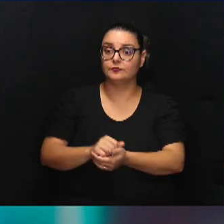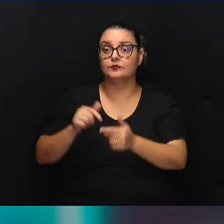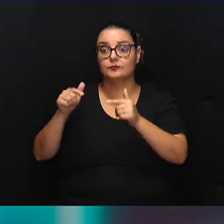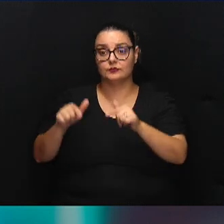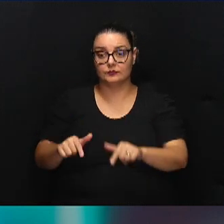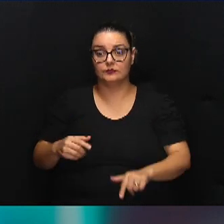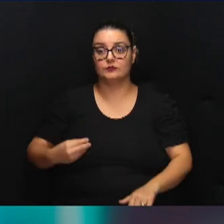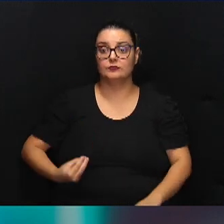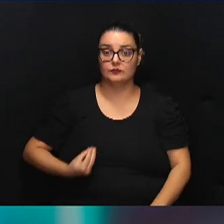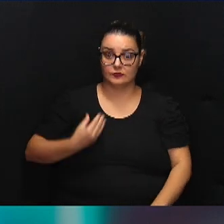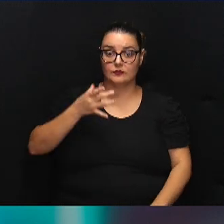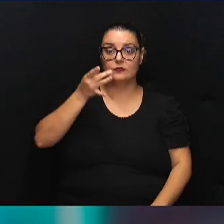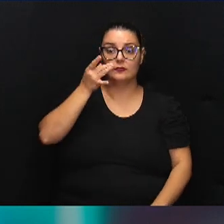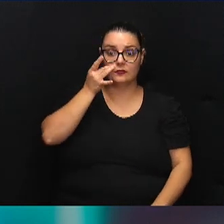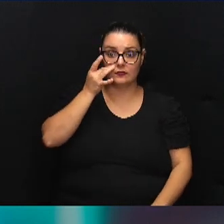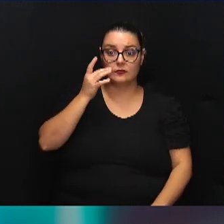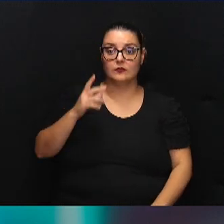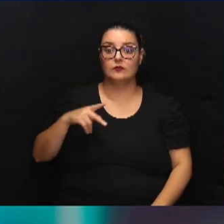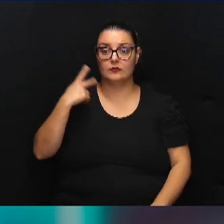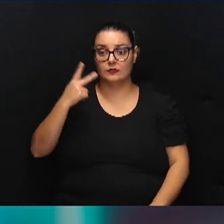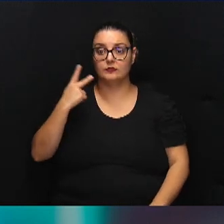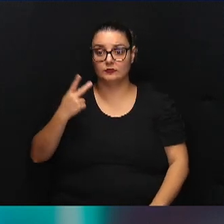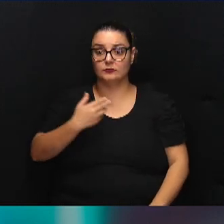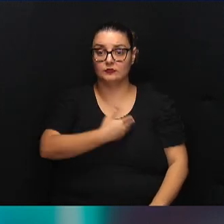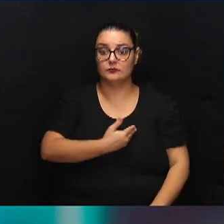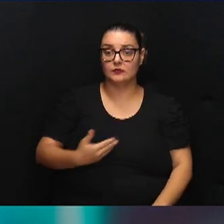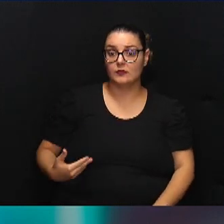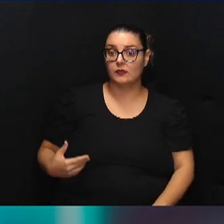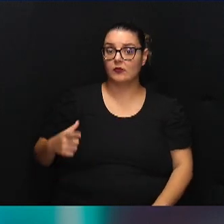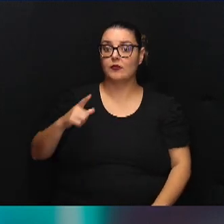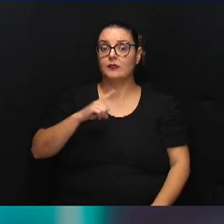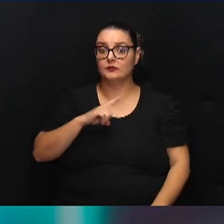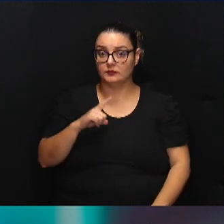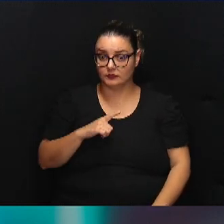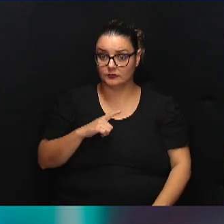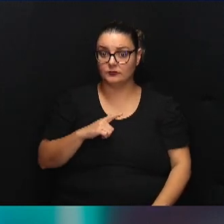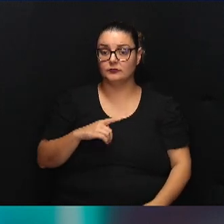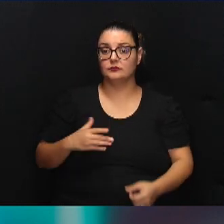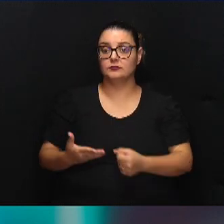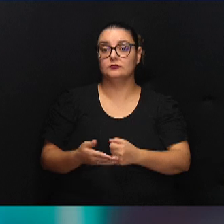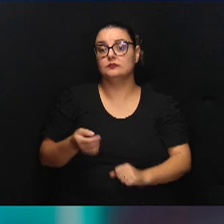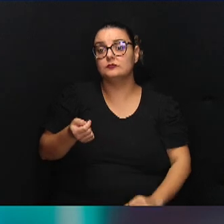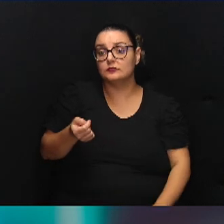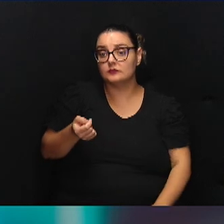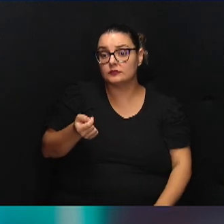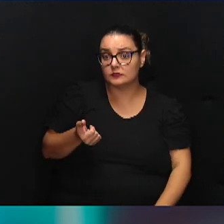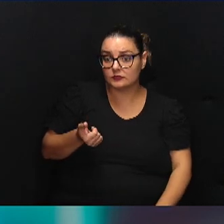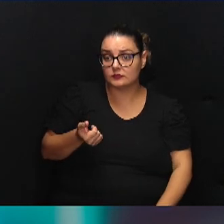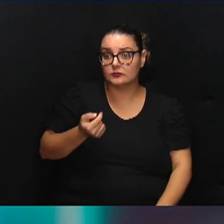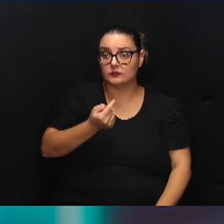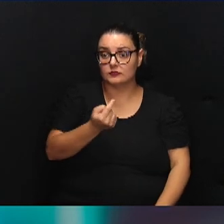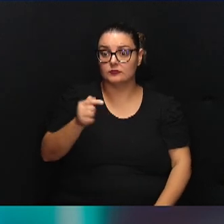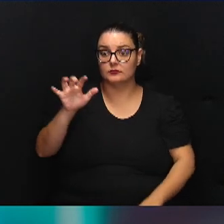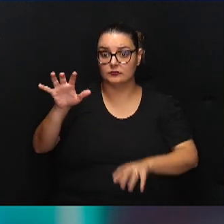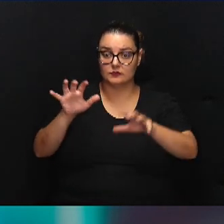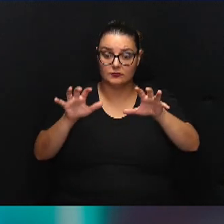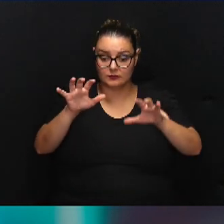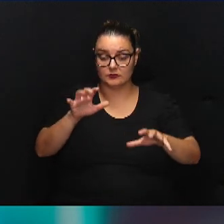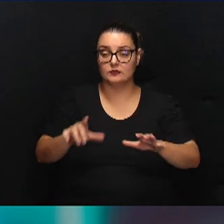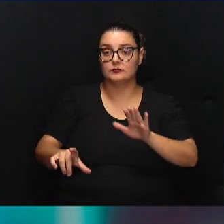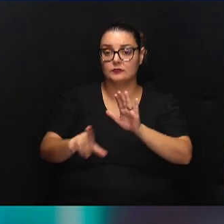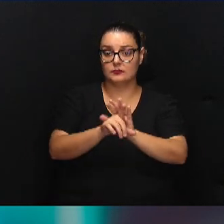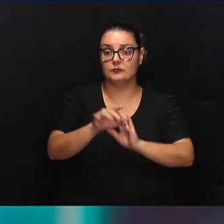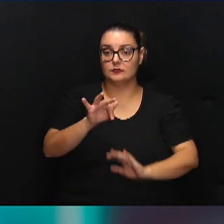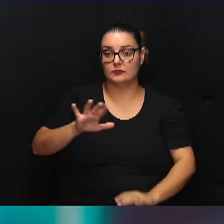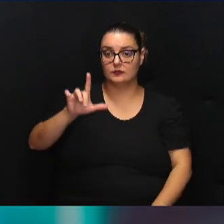estão, e as políticas públicas que existem em cima são muito poucas para cada região e as leis federais que depois a